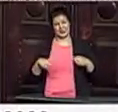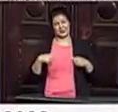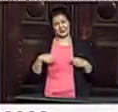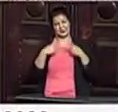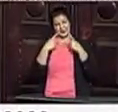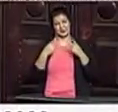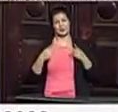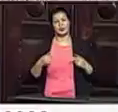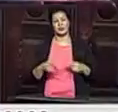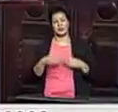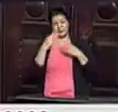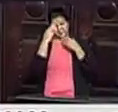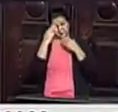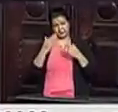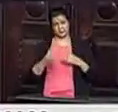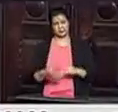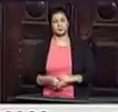PT-PSDB.